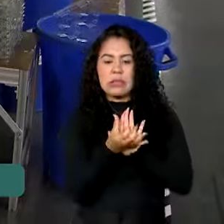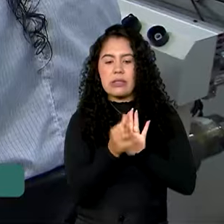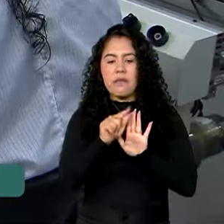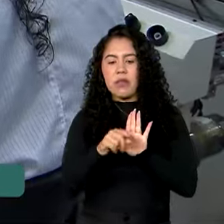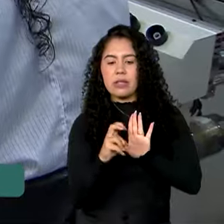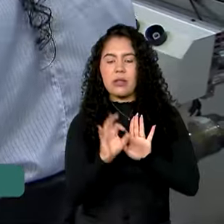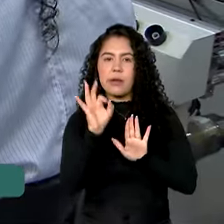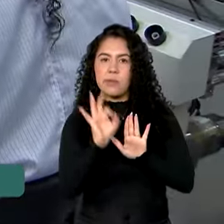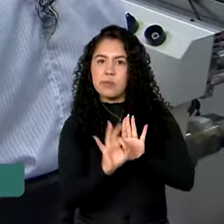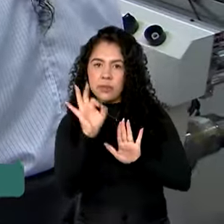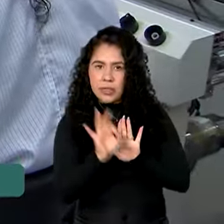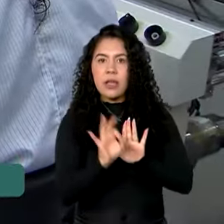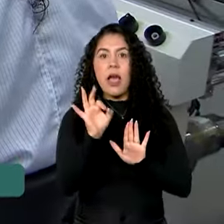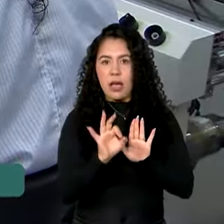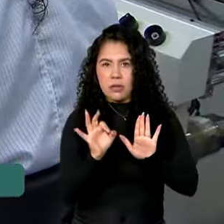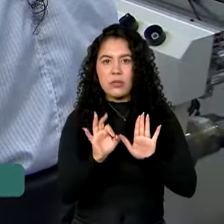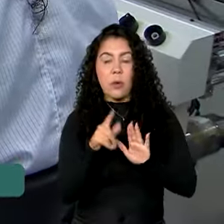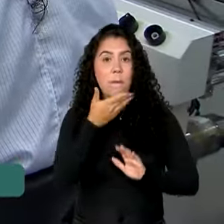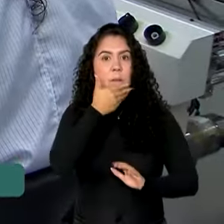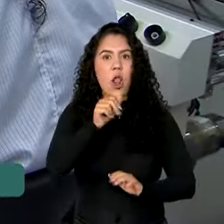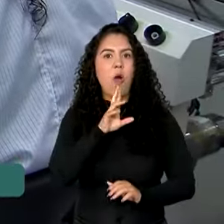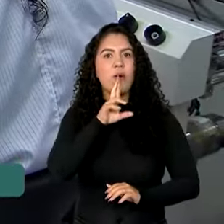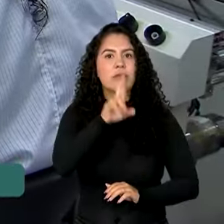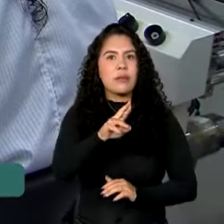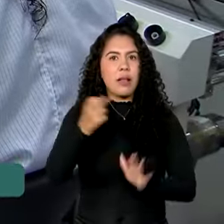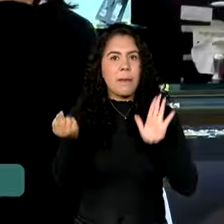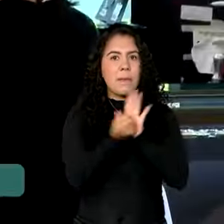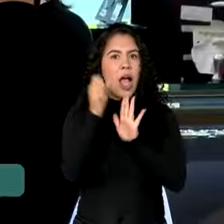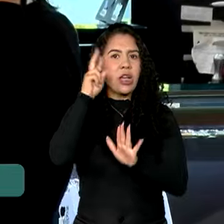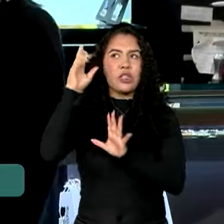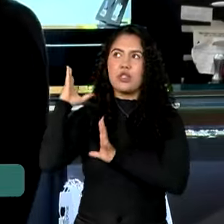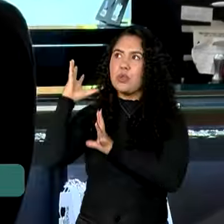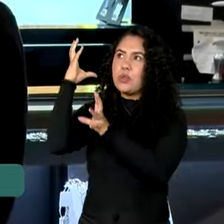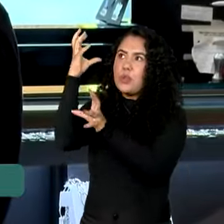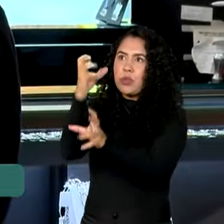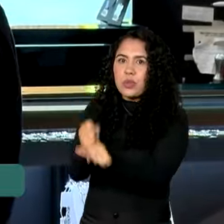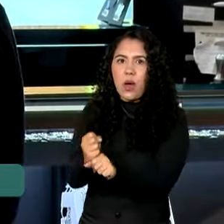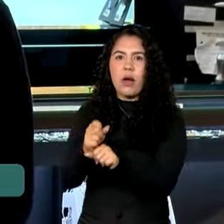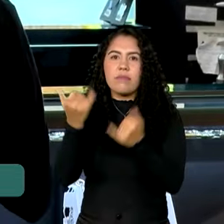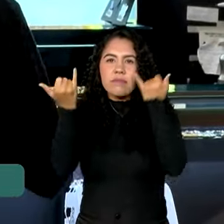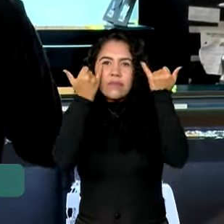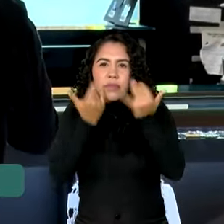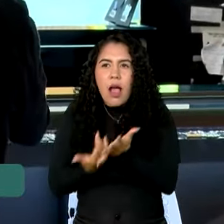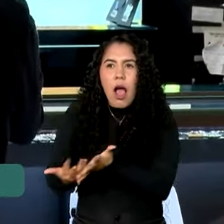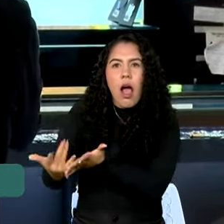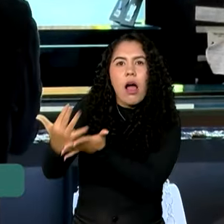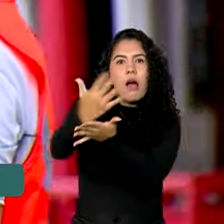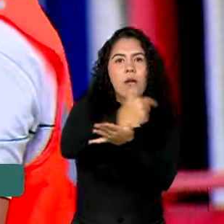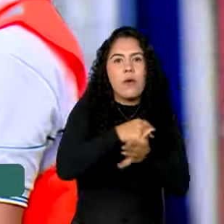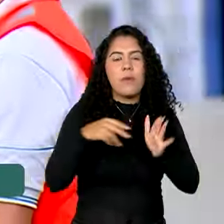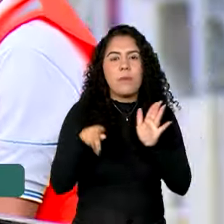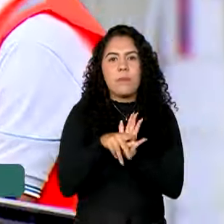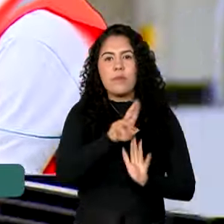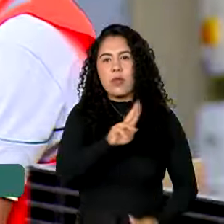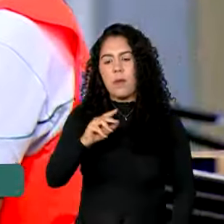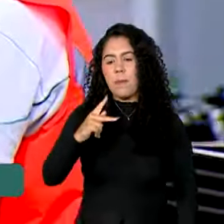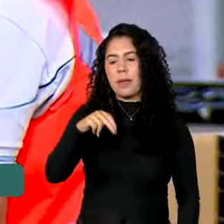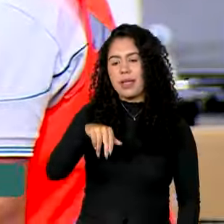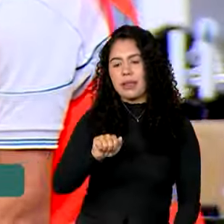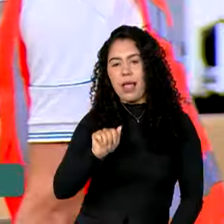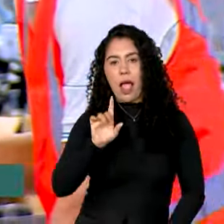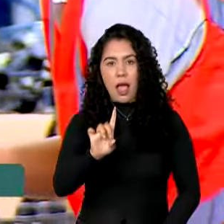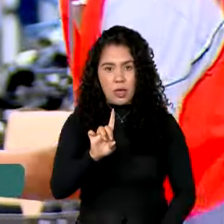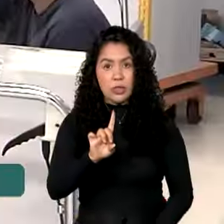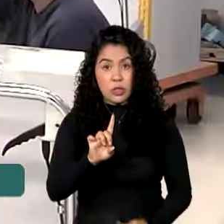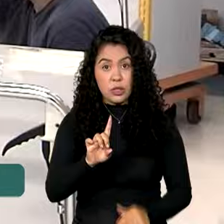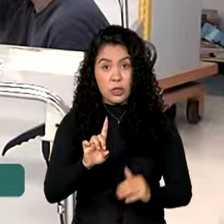menor índice para o período desde o início da série histórica da PNAD contínua do IBGE em 2012. Em relação ao